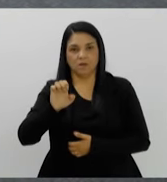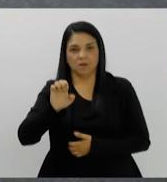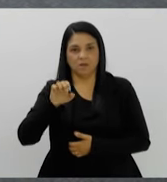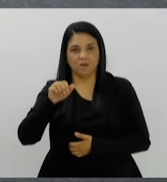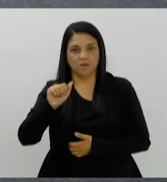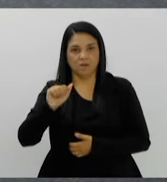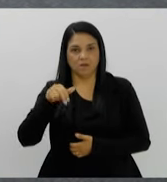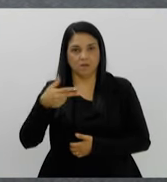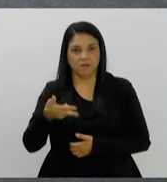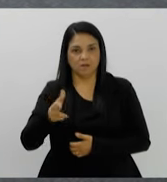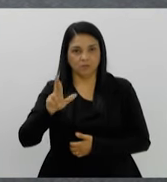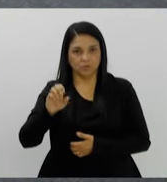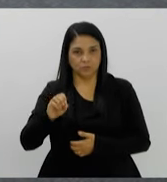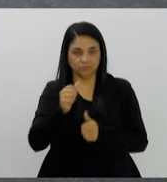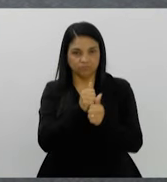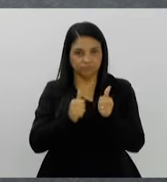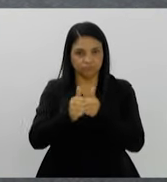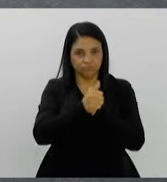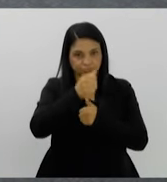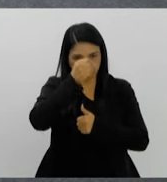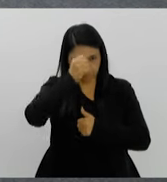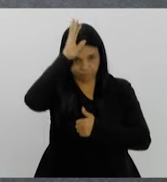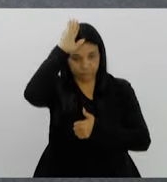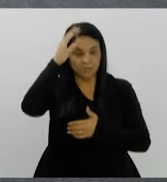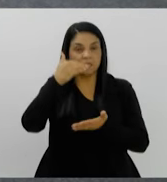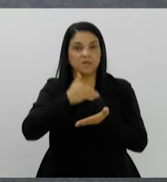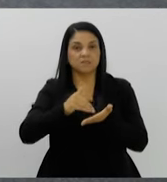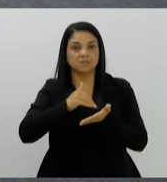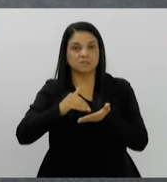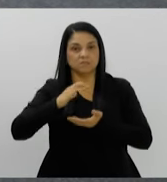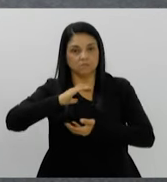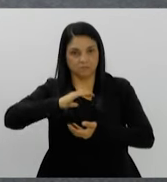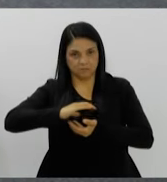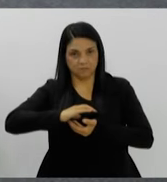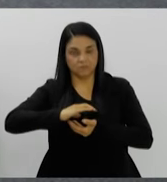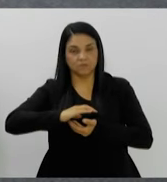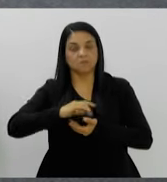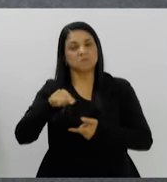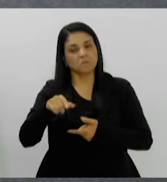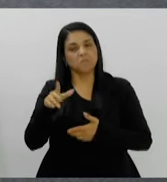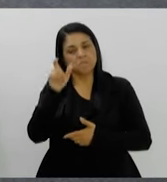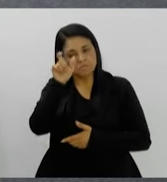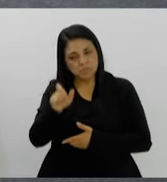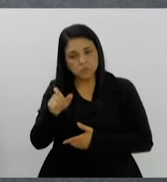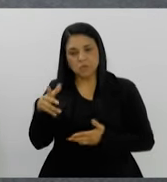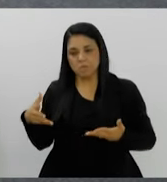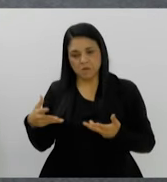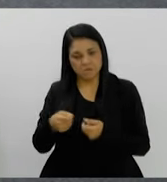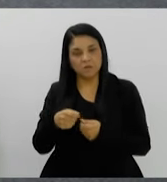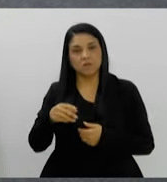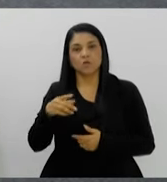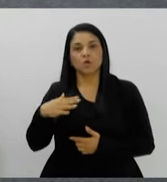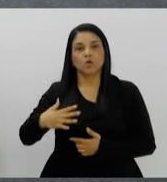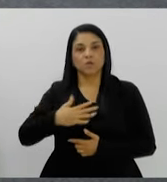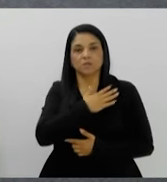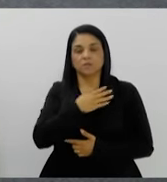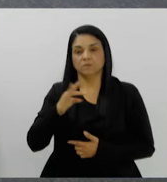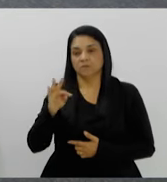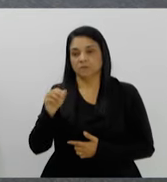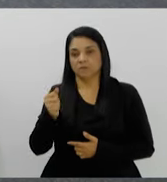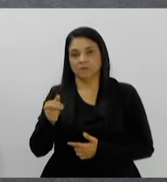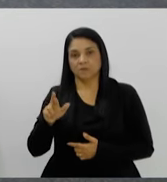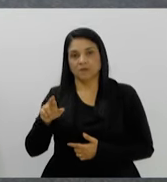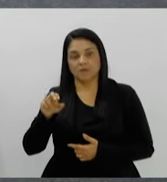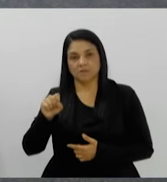do Corpo de Bombeiros e da Secretaria de Estado de Defesa Civil também uma pessoa muito querida o Coronel Tarciso foi nosso